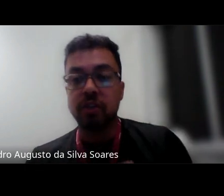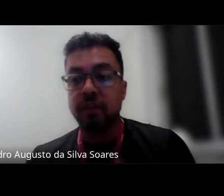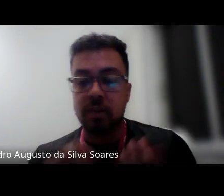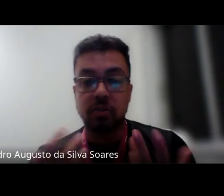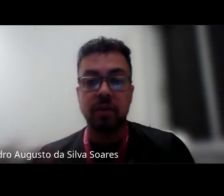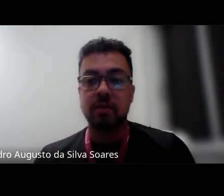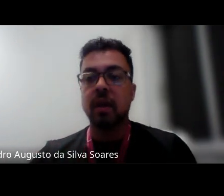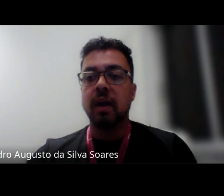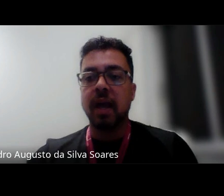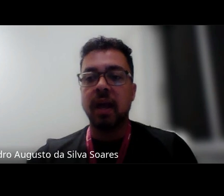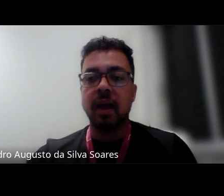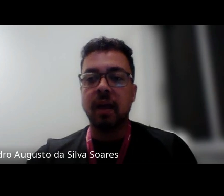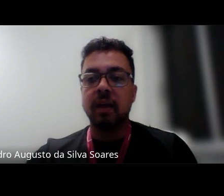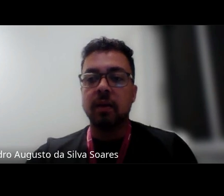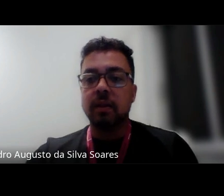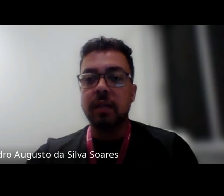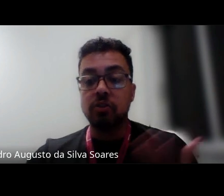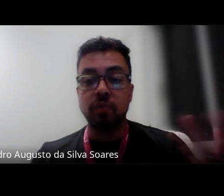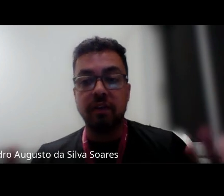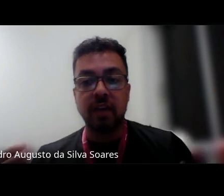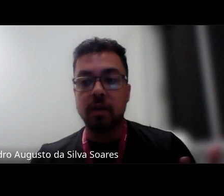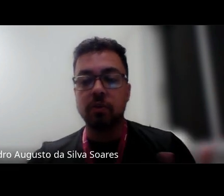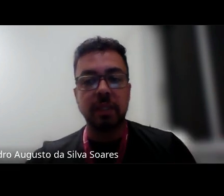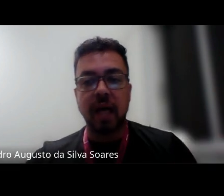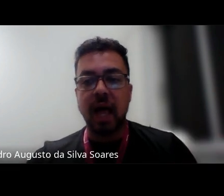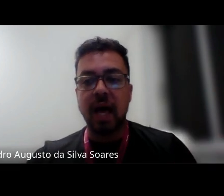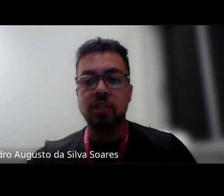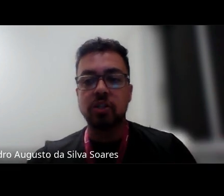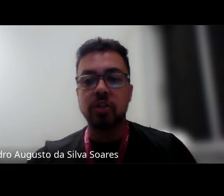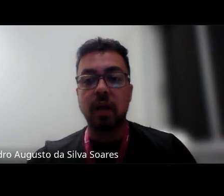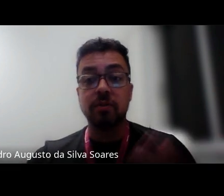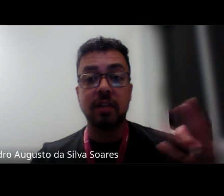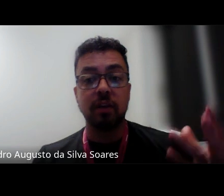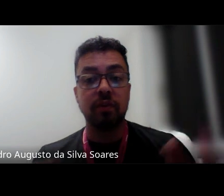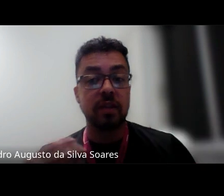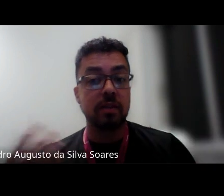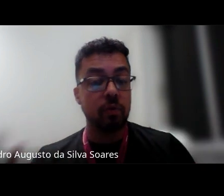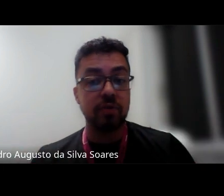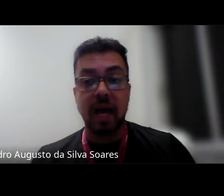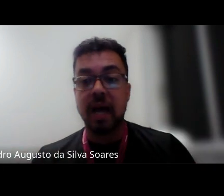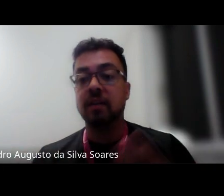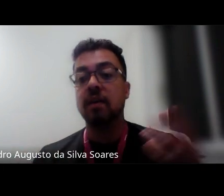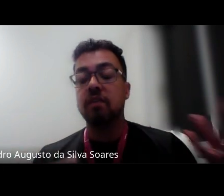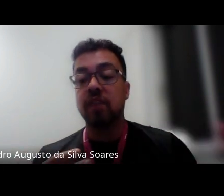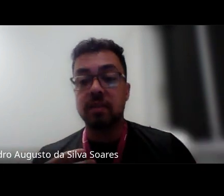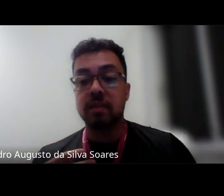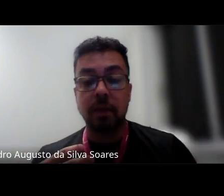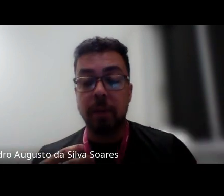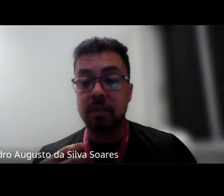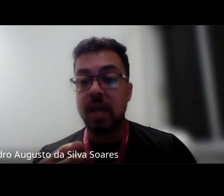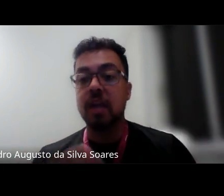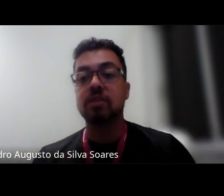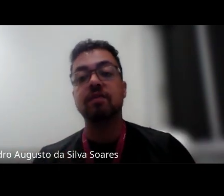condição de infecções. Dentro de uma infecção hospitalar, a gente pode estar considerando uma infecção cruzada, infecção